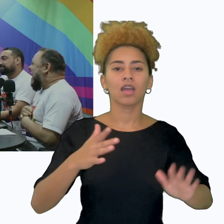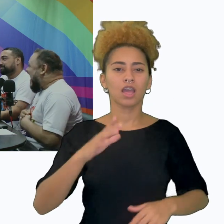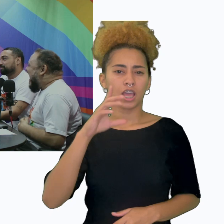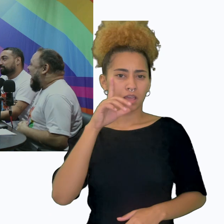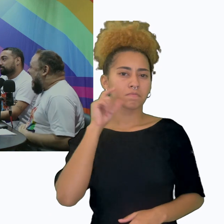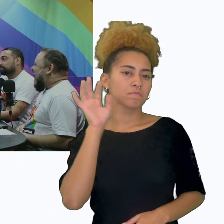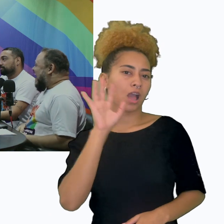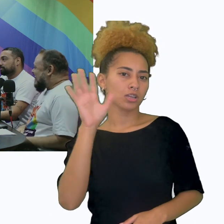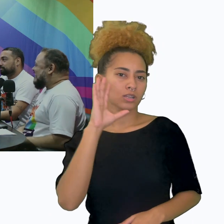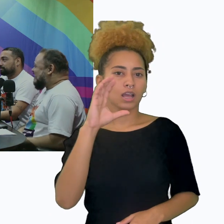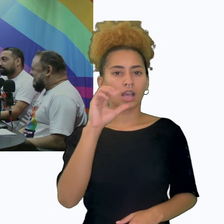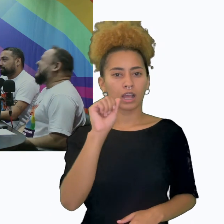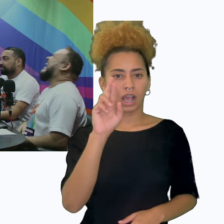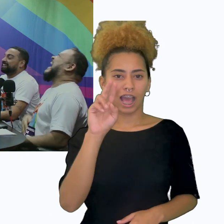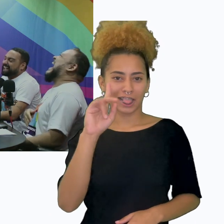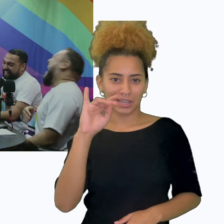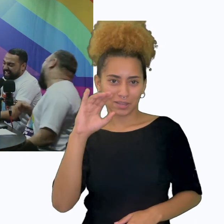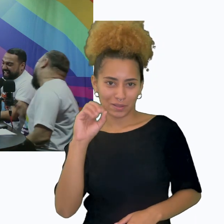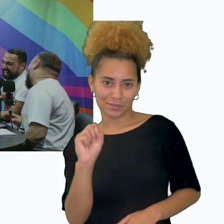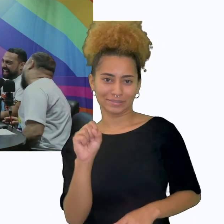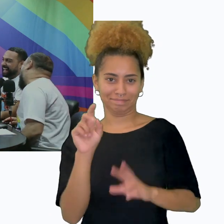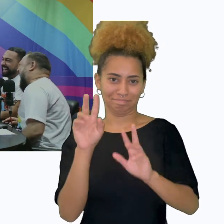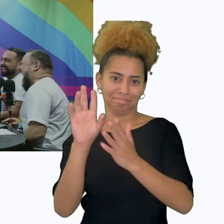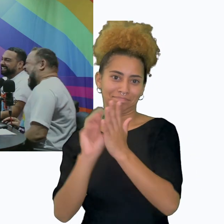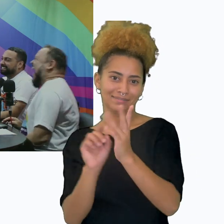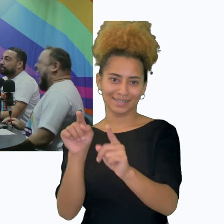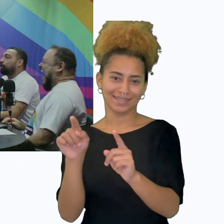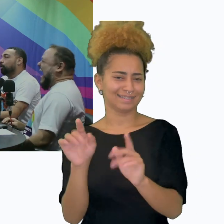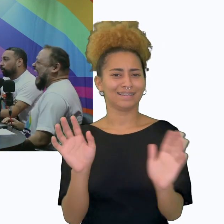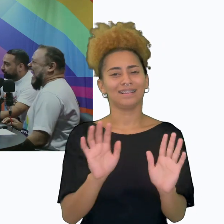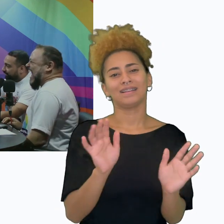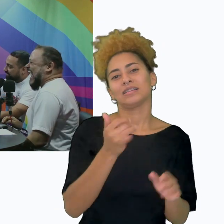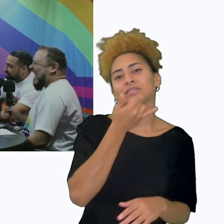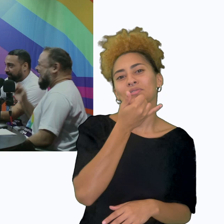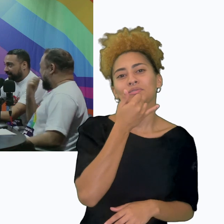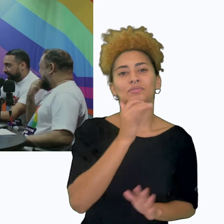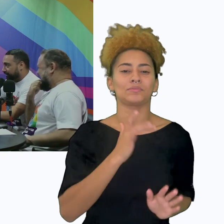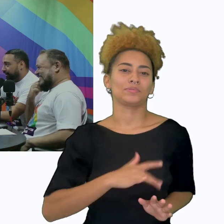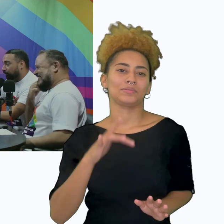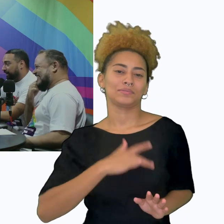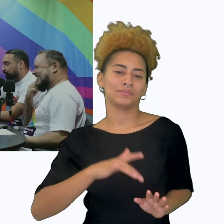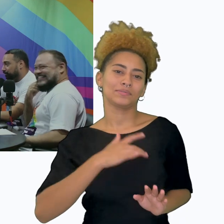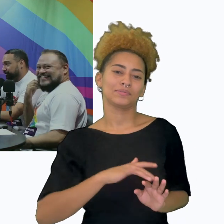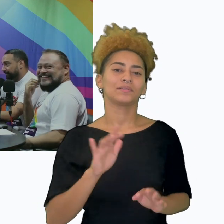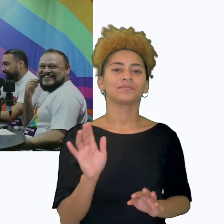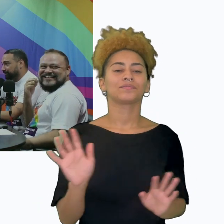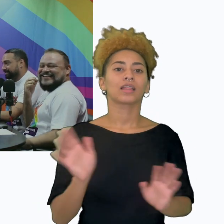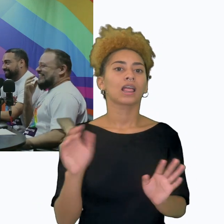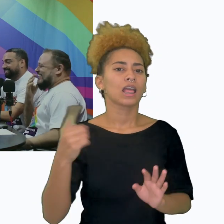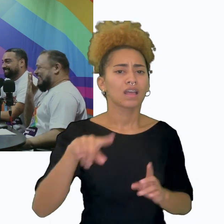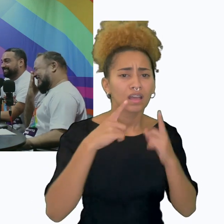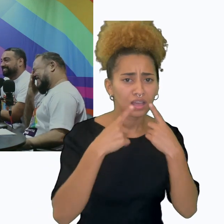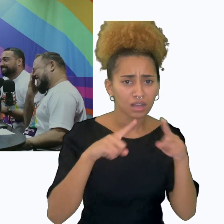consegui. Será Carlinhos Maia? Mas eu não sou. Ou não faça isso com a Lena, não, pelo amor de